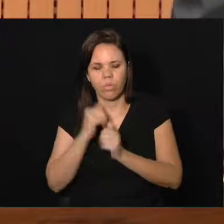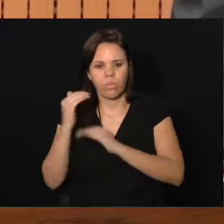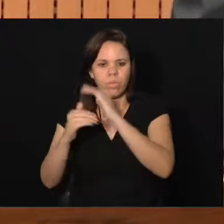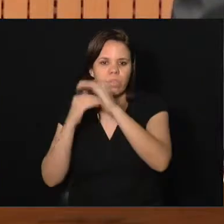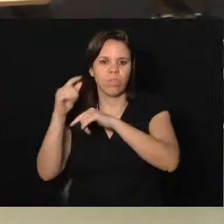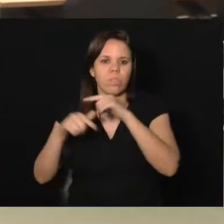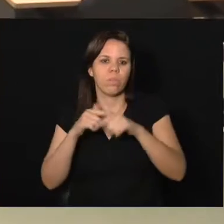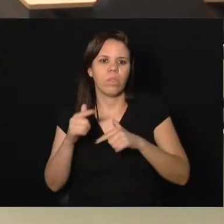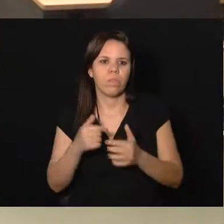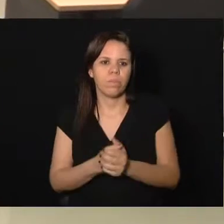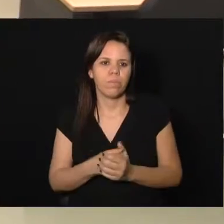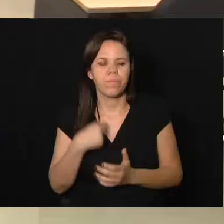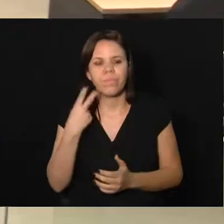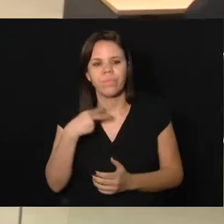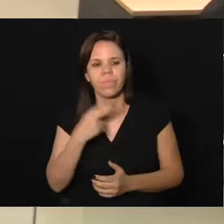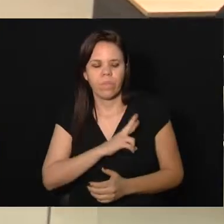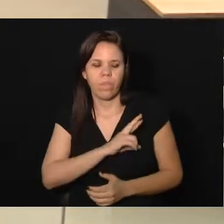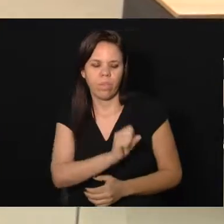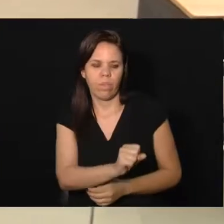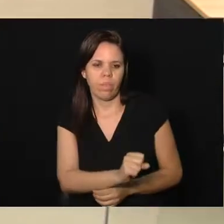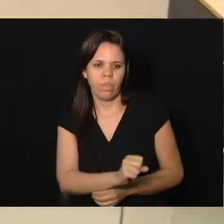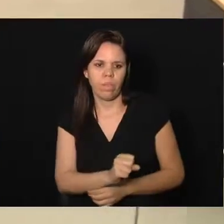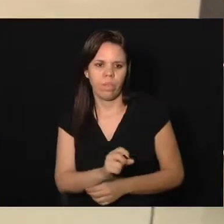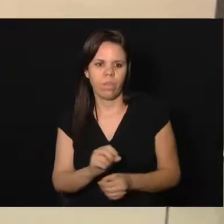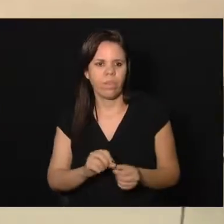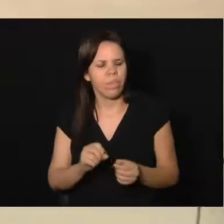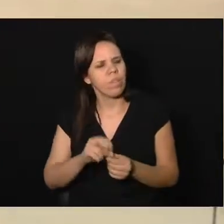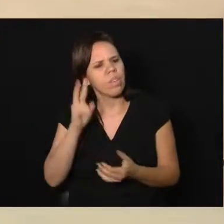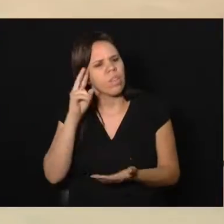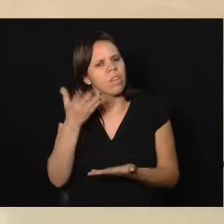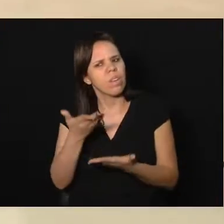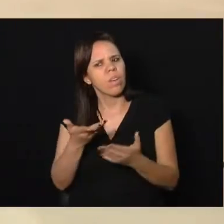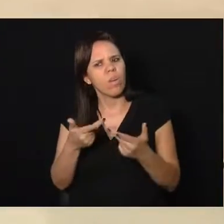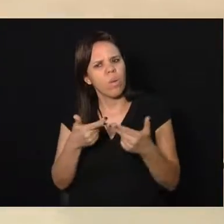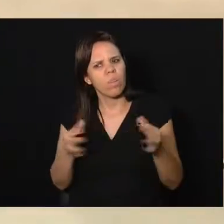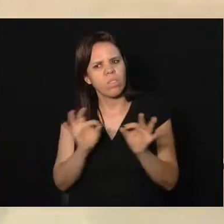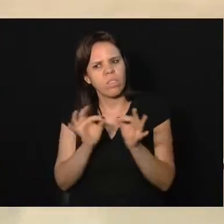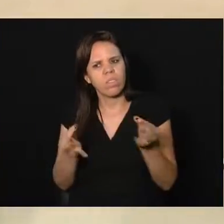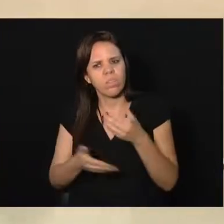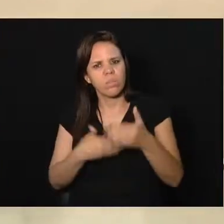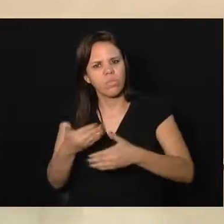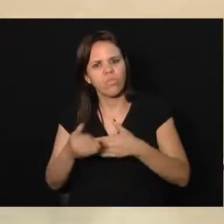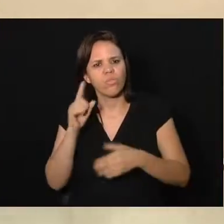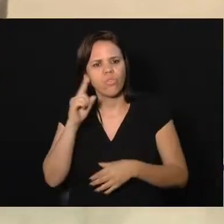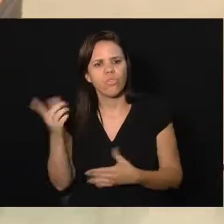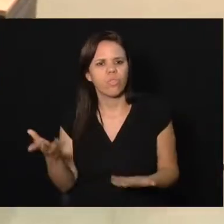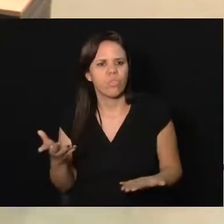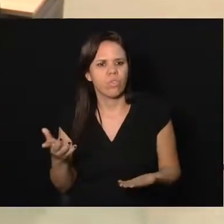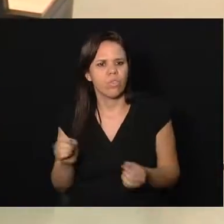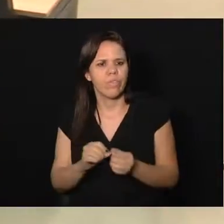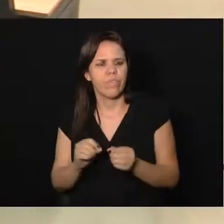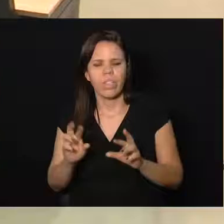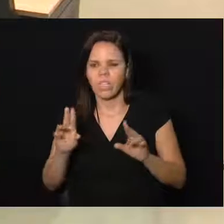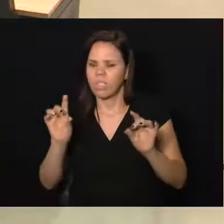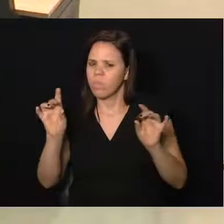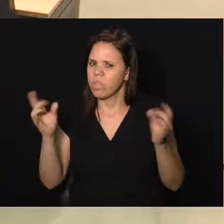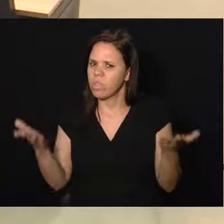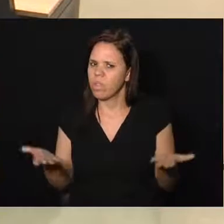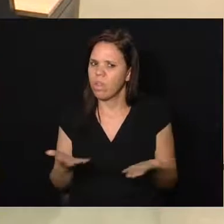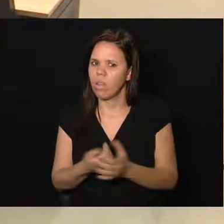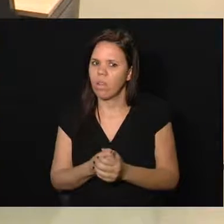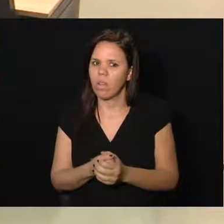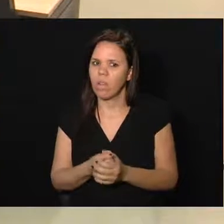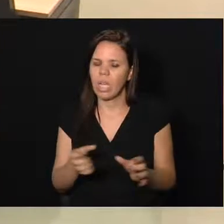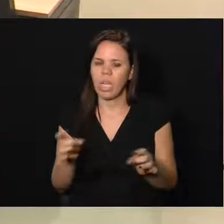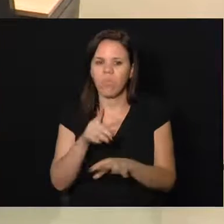nosso trabalho. O vereador Luiz Rossini fez questão de lembrar coisas básicas do dia a dia, mas que fazem toda a diferença. Acabou